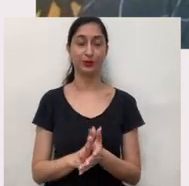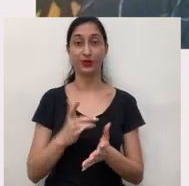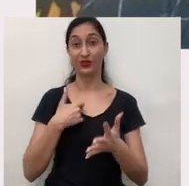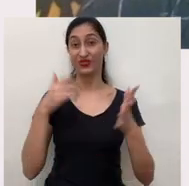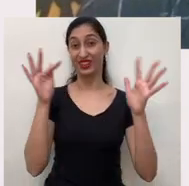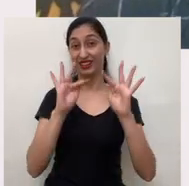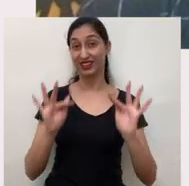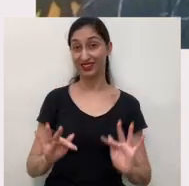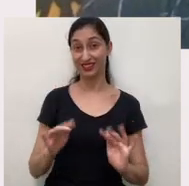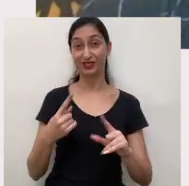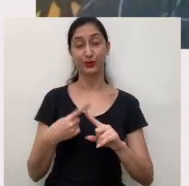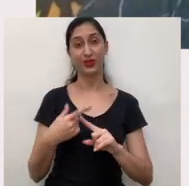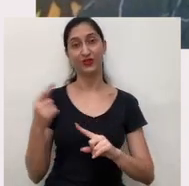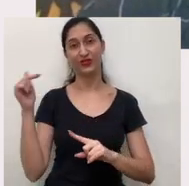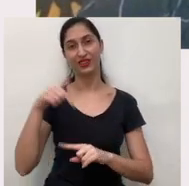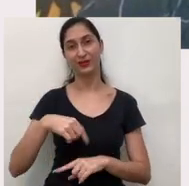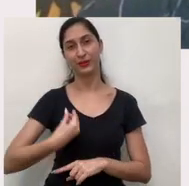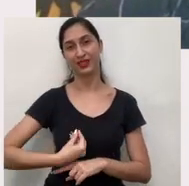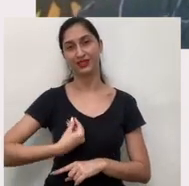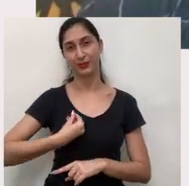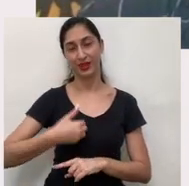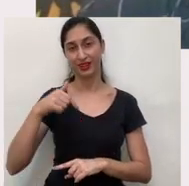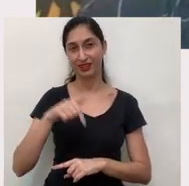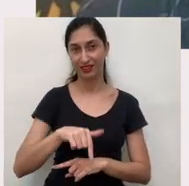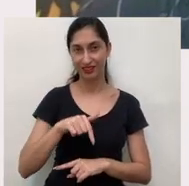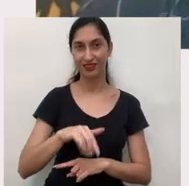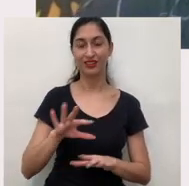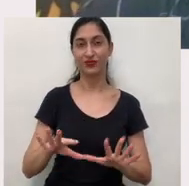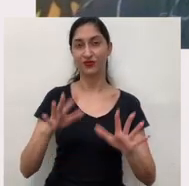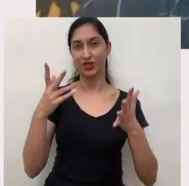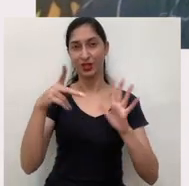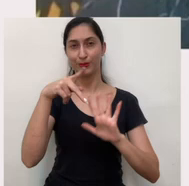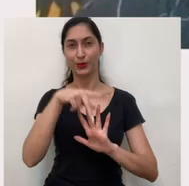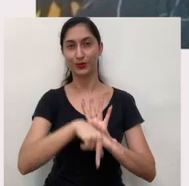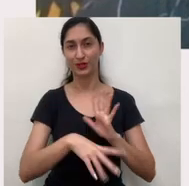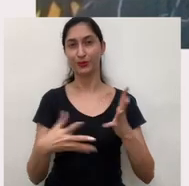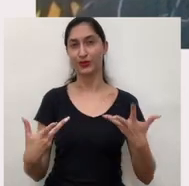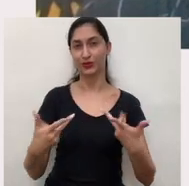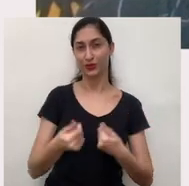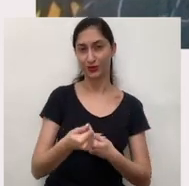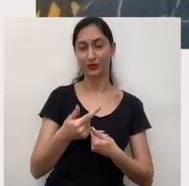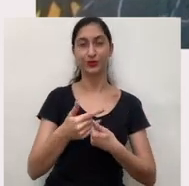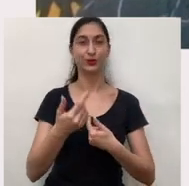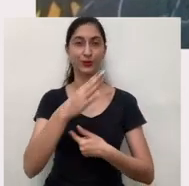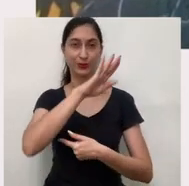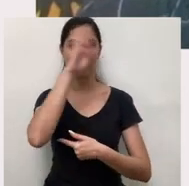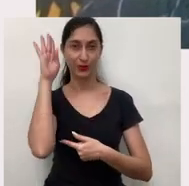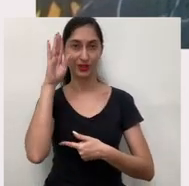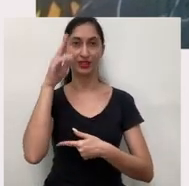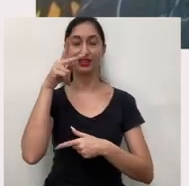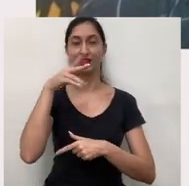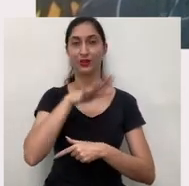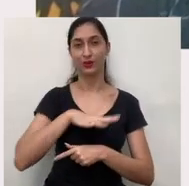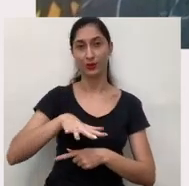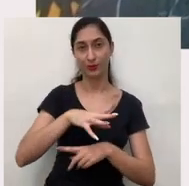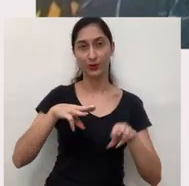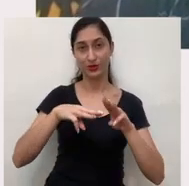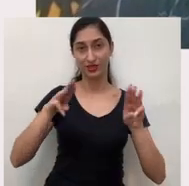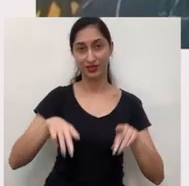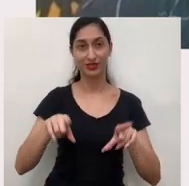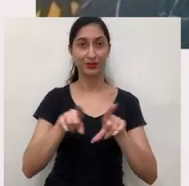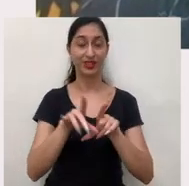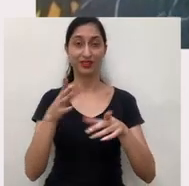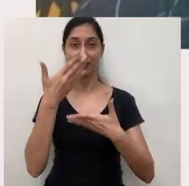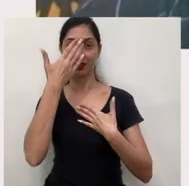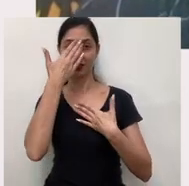muito feliz de participar desse projeto do Pampulha Território Museus. Então, queria agradecer